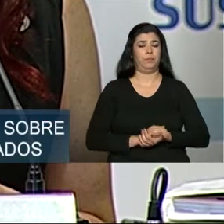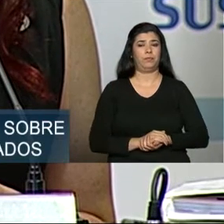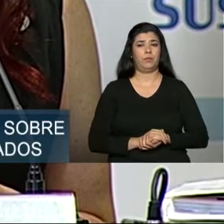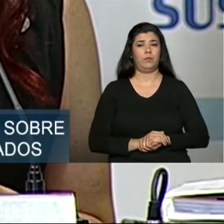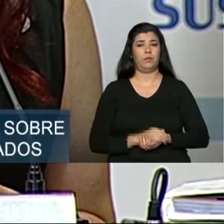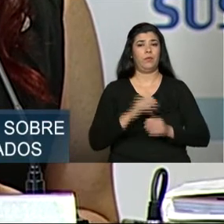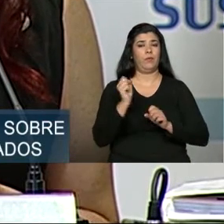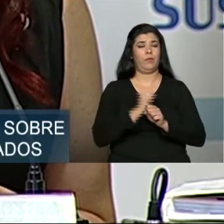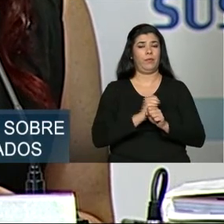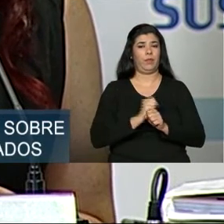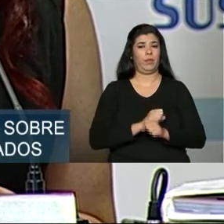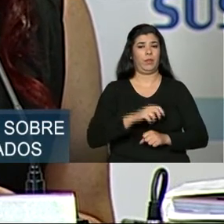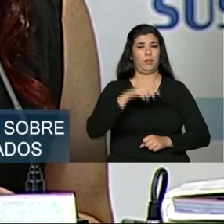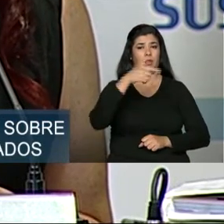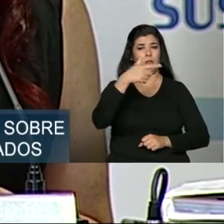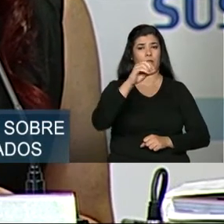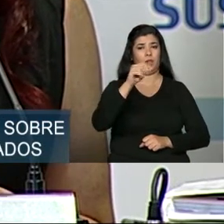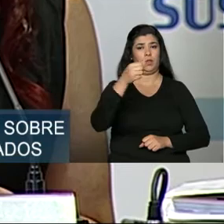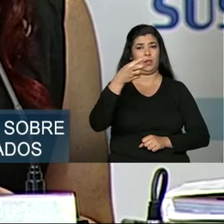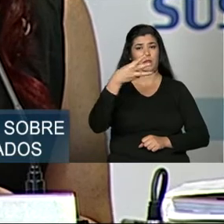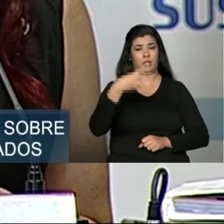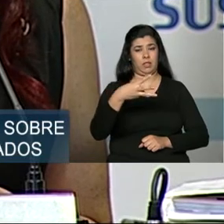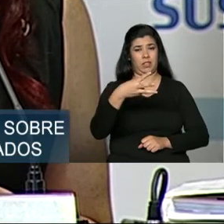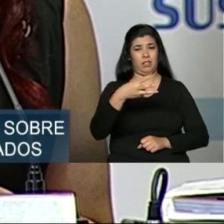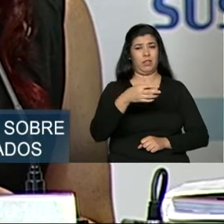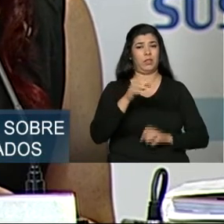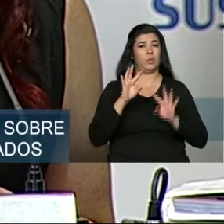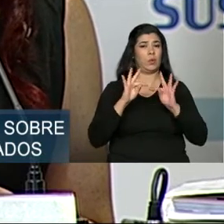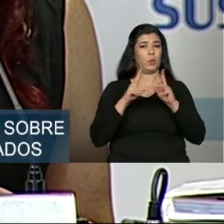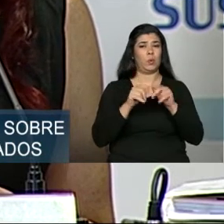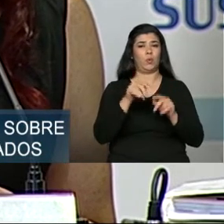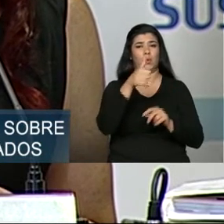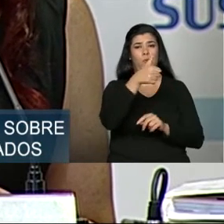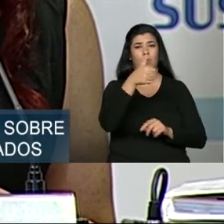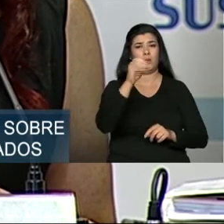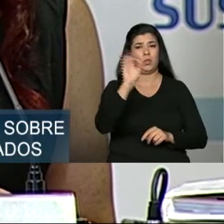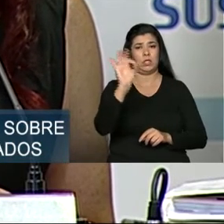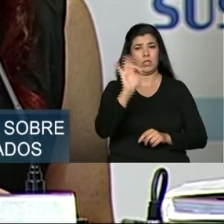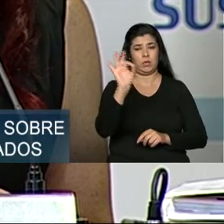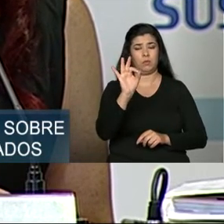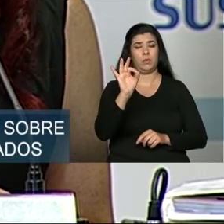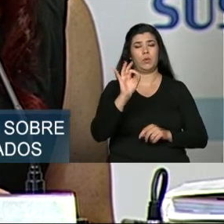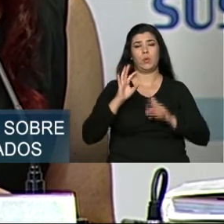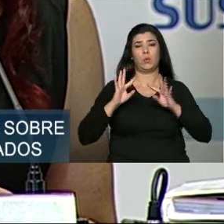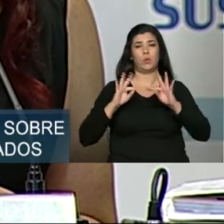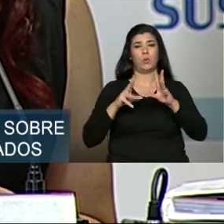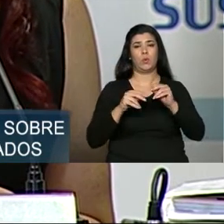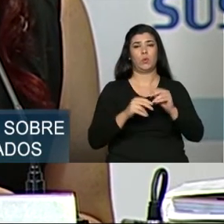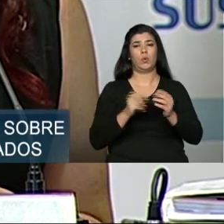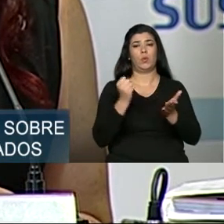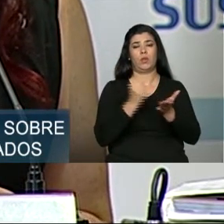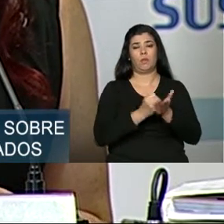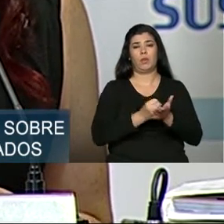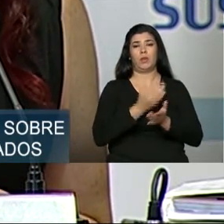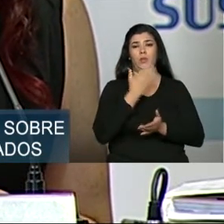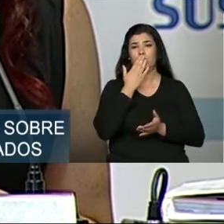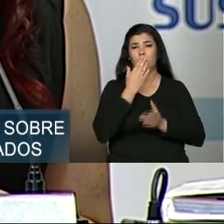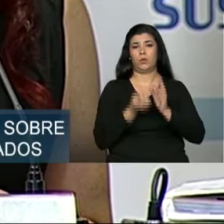Em 2013, 100% dos produtos alcançaram a meta estabelecida, sendo